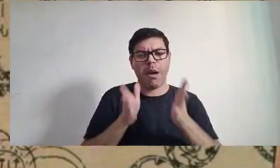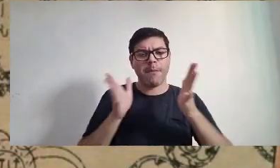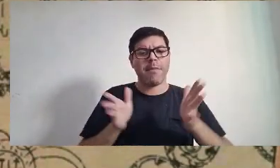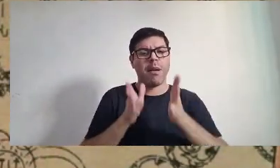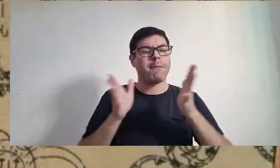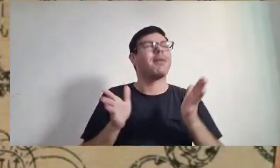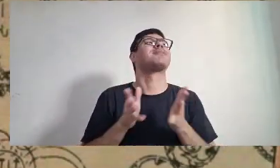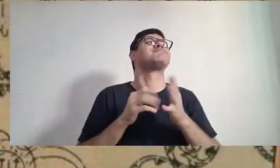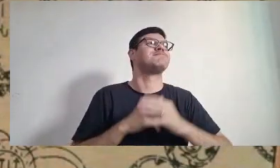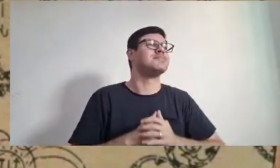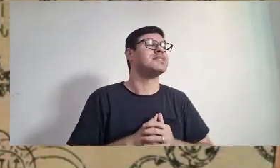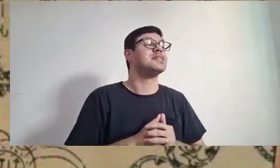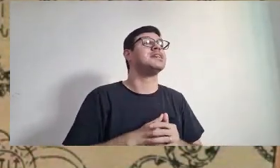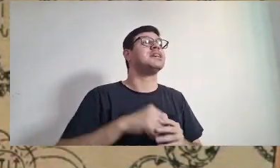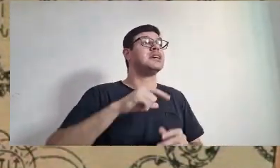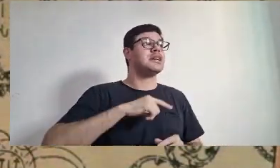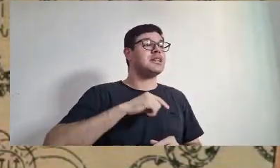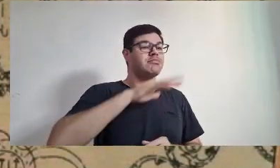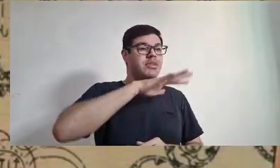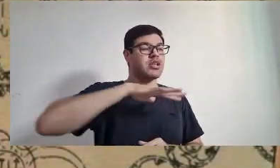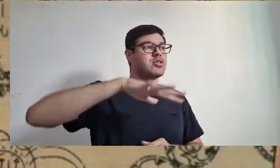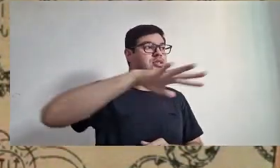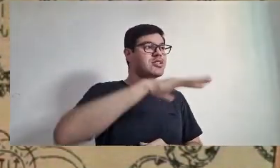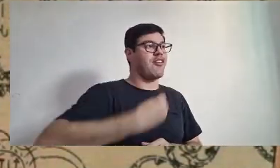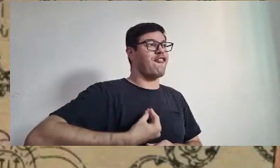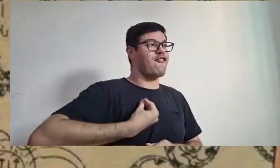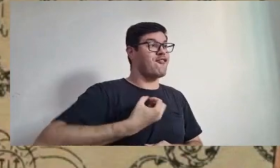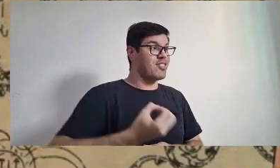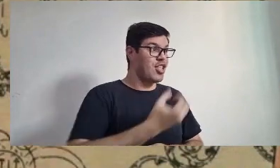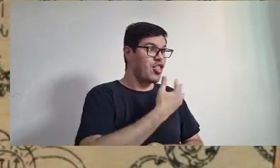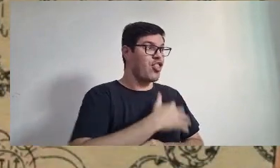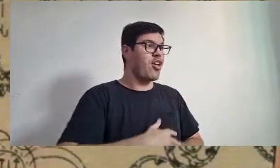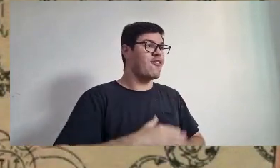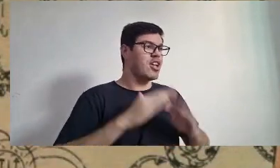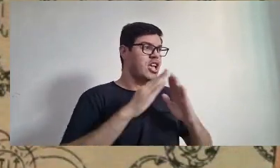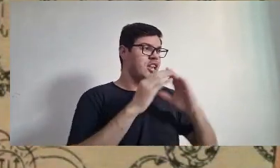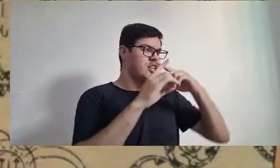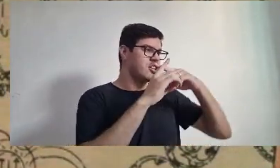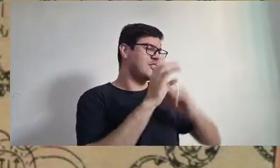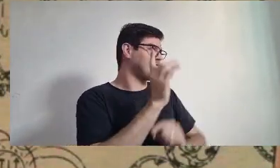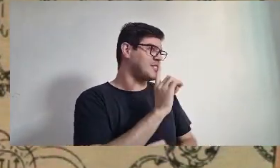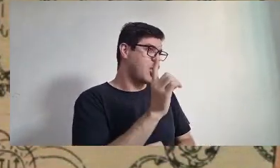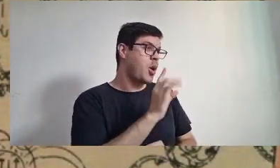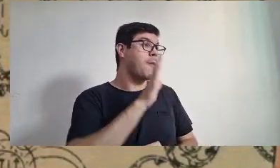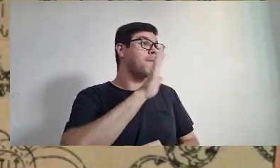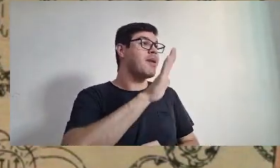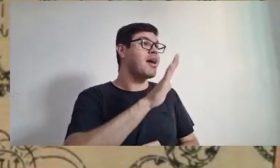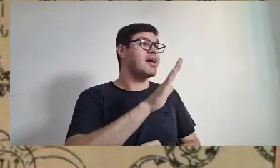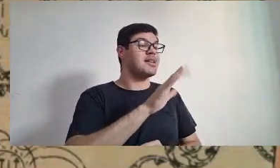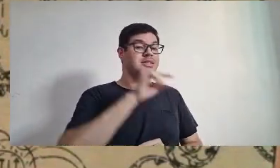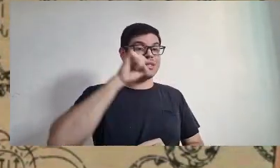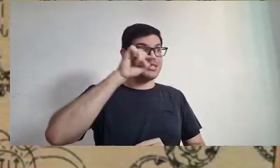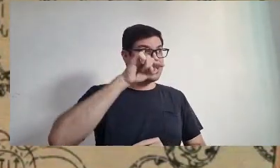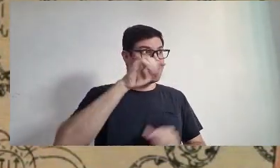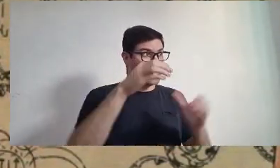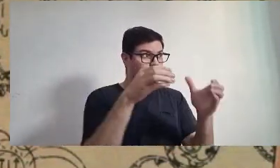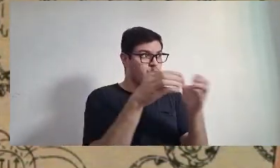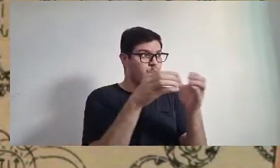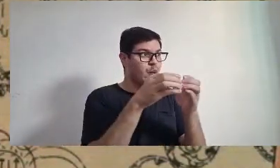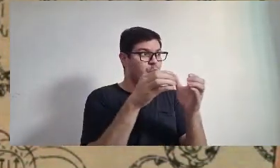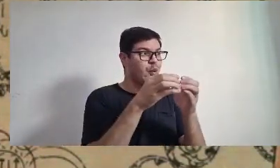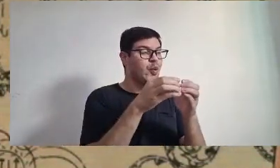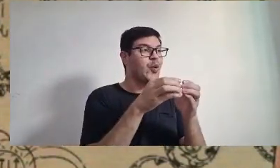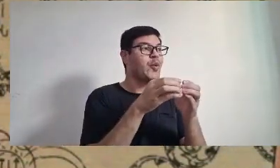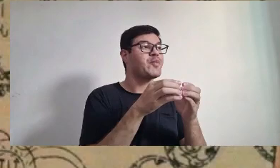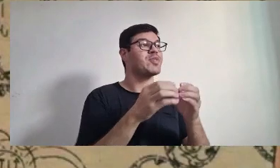Nós temos a Associação Vida Nova, que não é a igreja, mas a gente encaminha para a Associação Vida Nova, que é minha